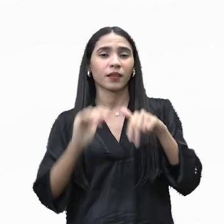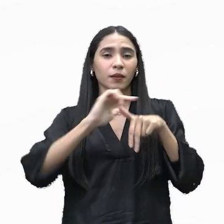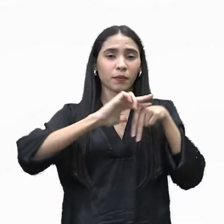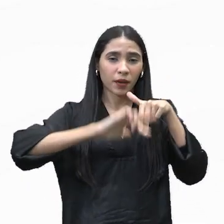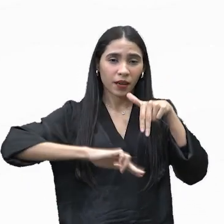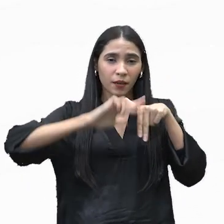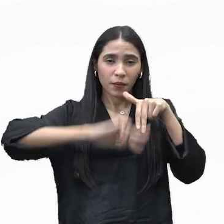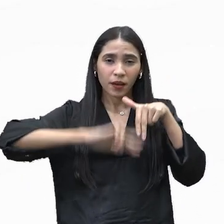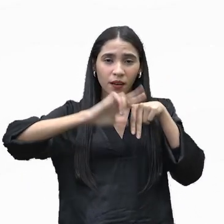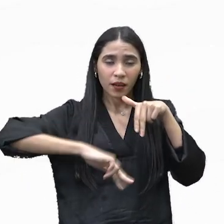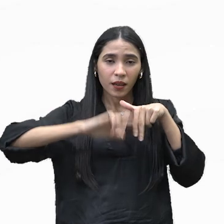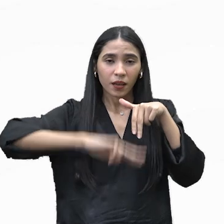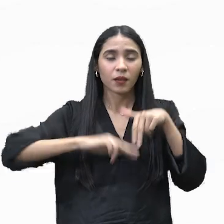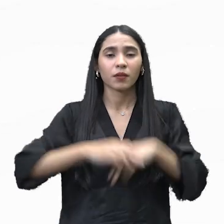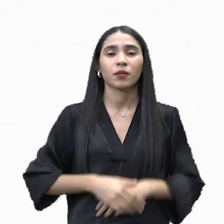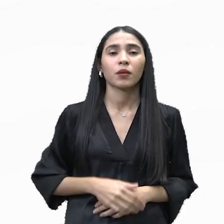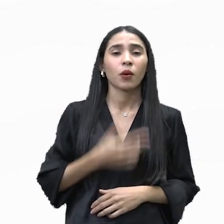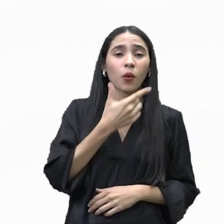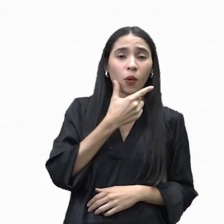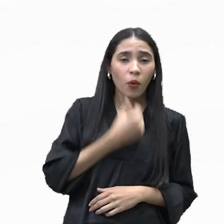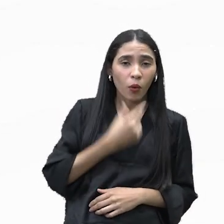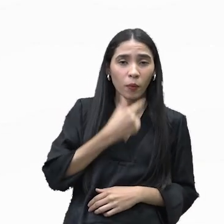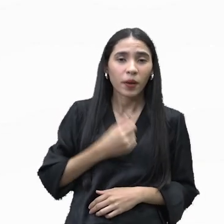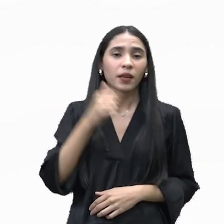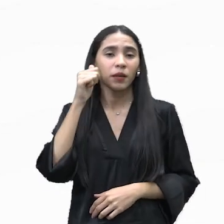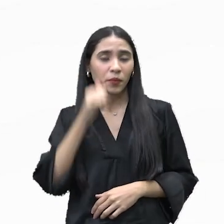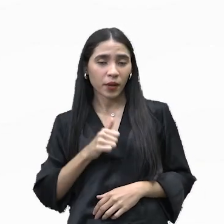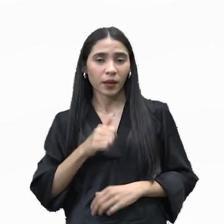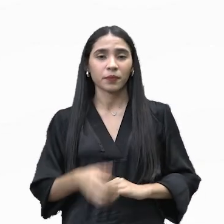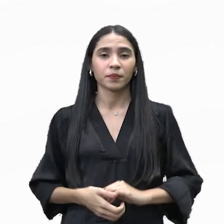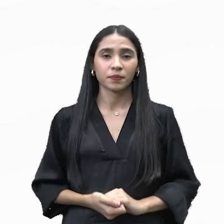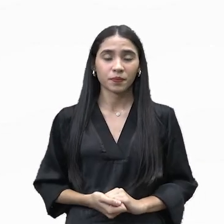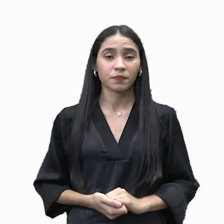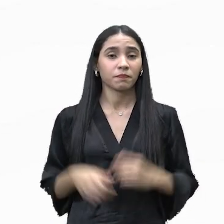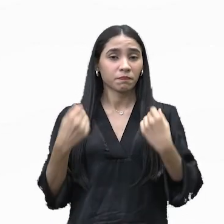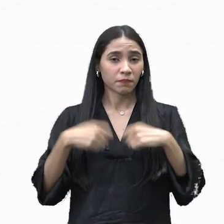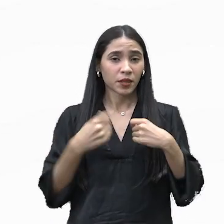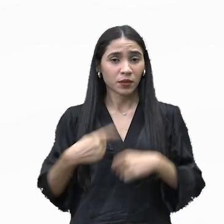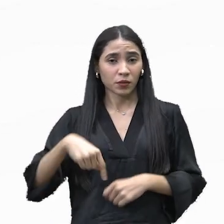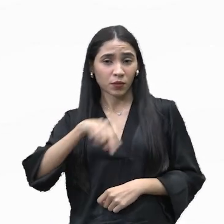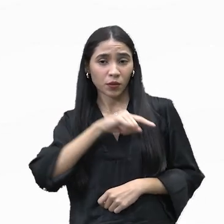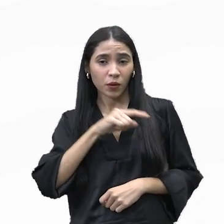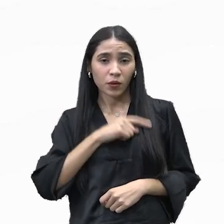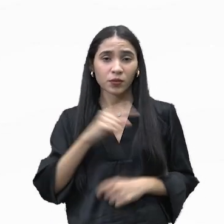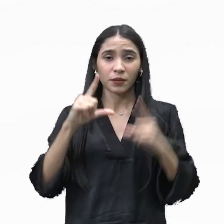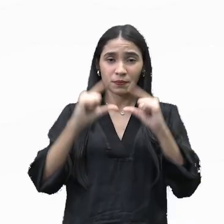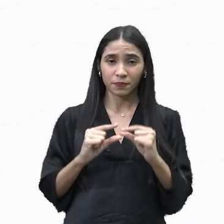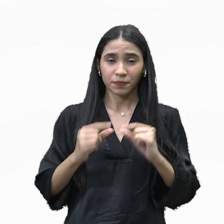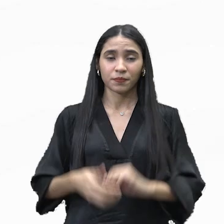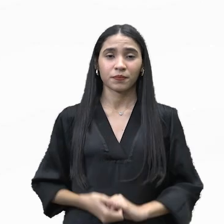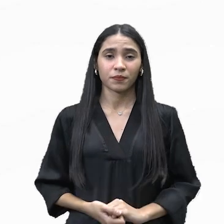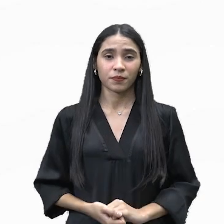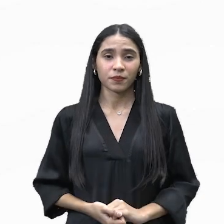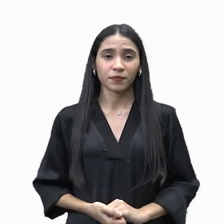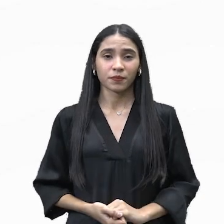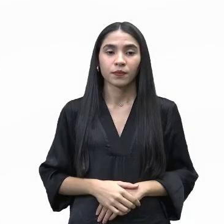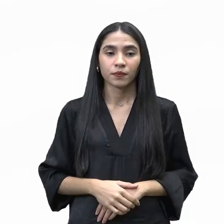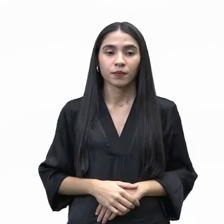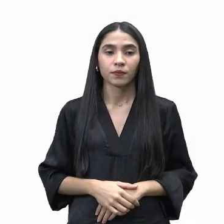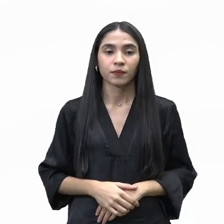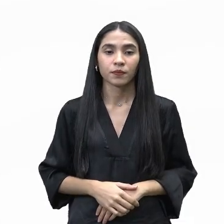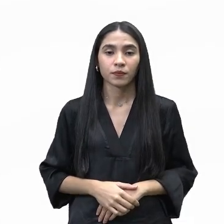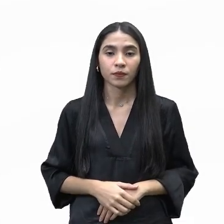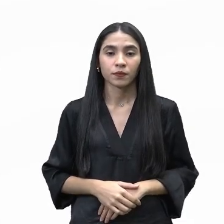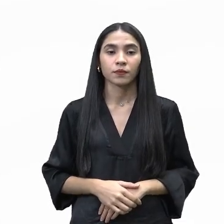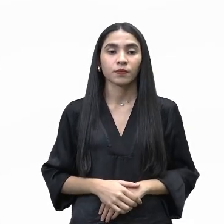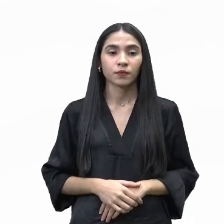da desigualdade de gênero entre homens e mulheres, né? É preciso que a gente faça isso.